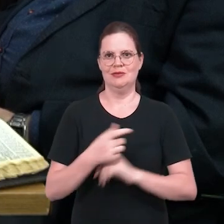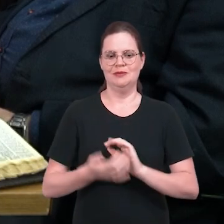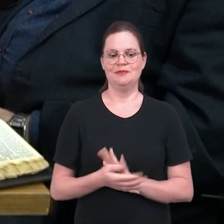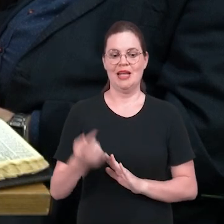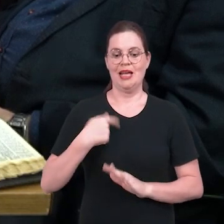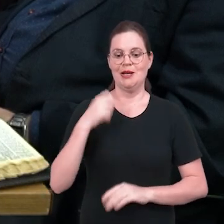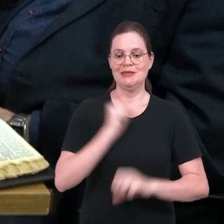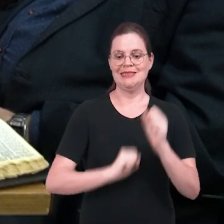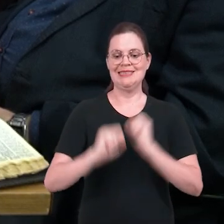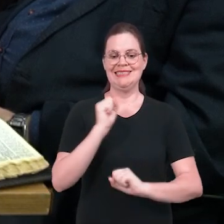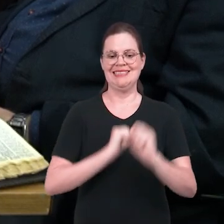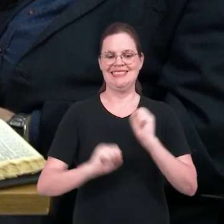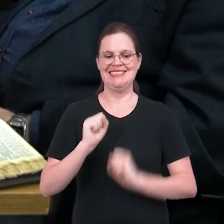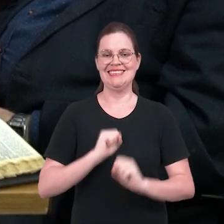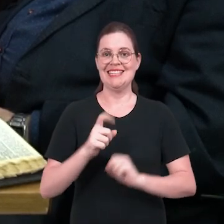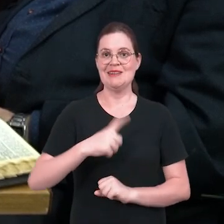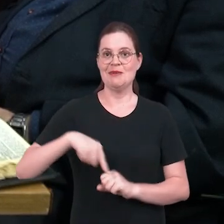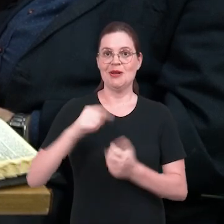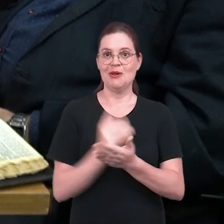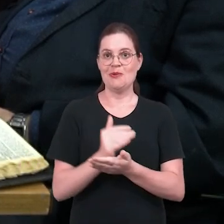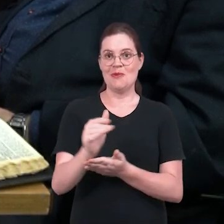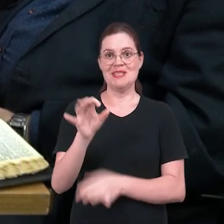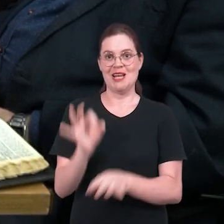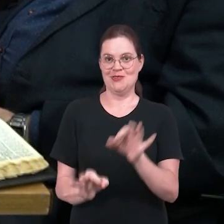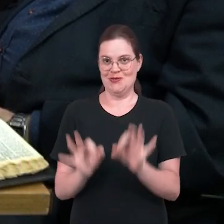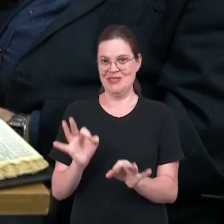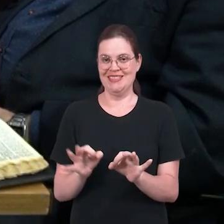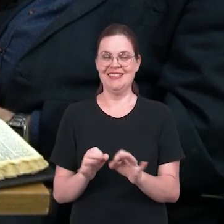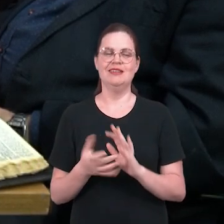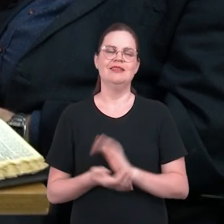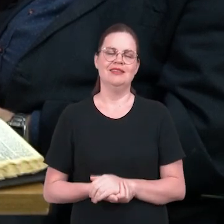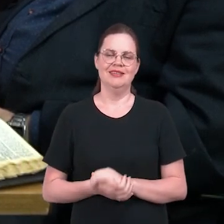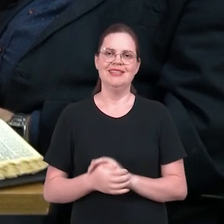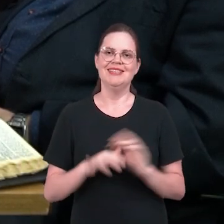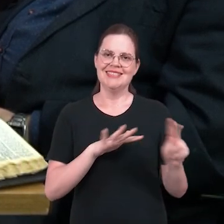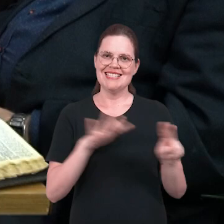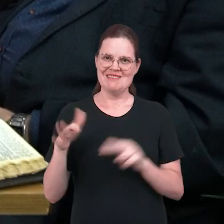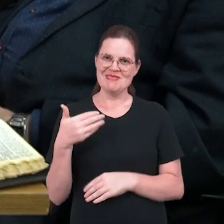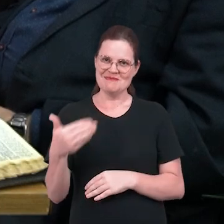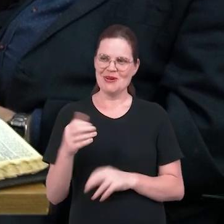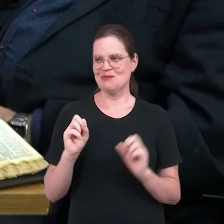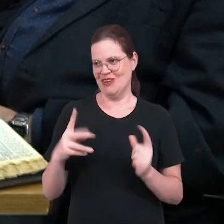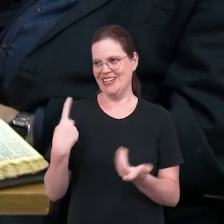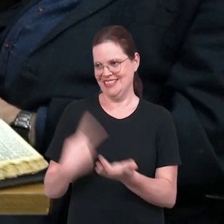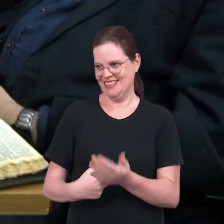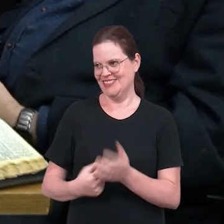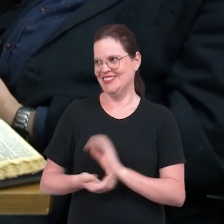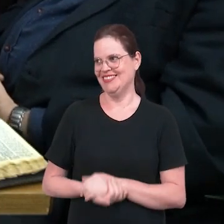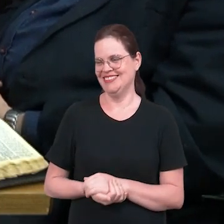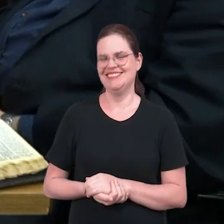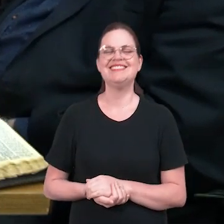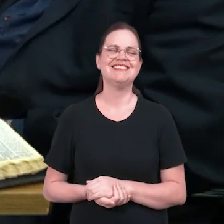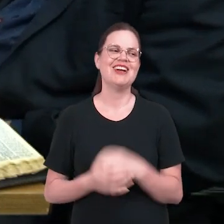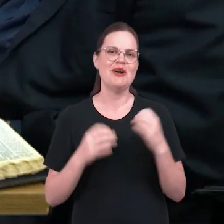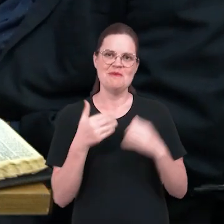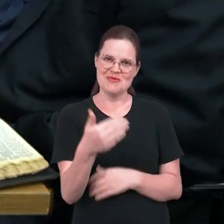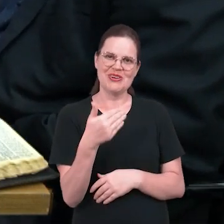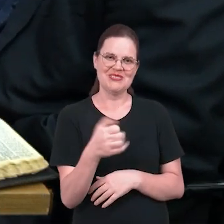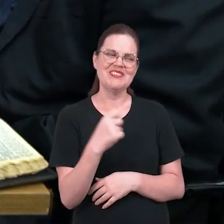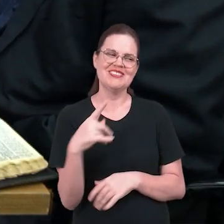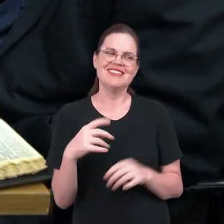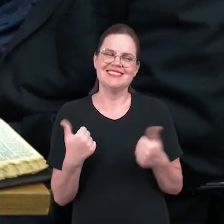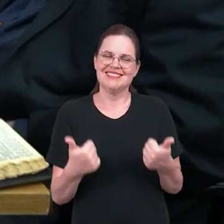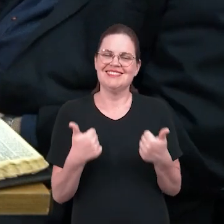estou ansioso para nós entrarmos no juízo. Mas vamos fazer uma coisa? Semana que vem. Próximo programa.